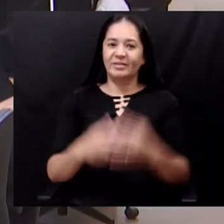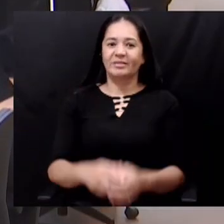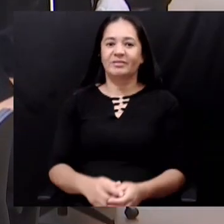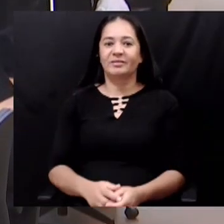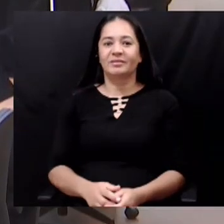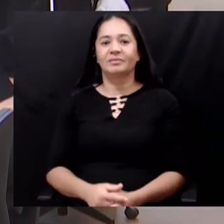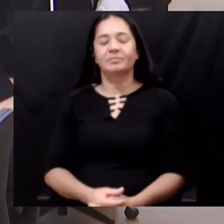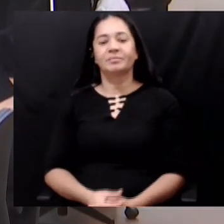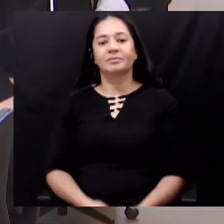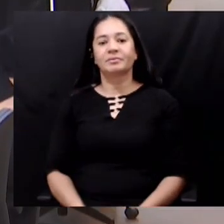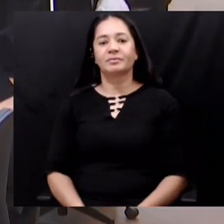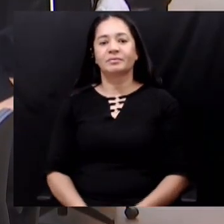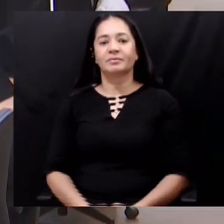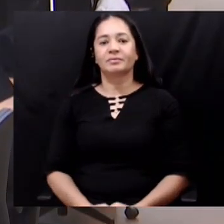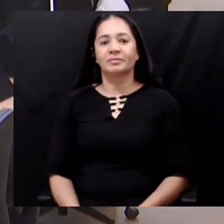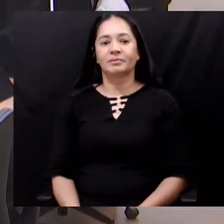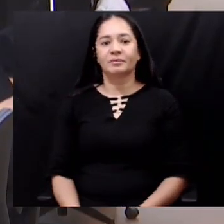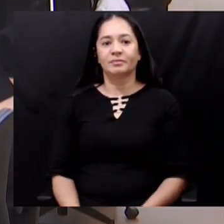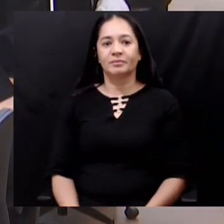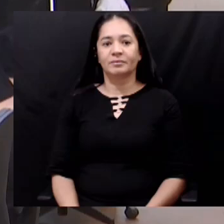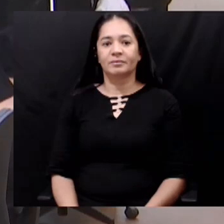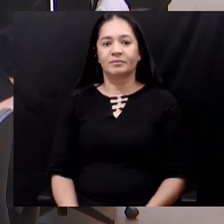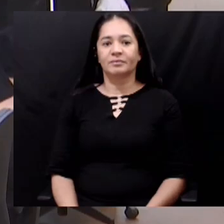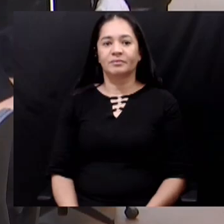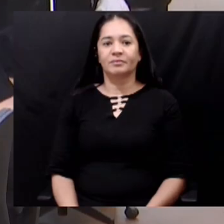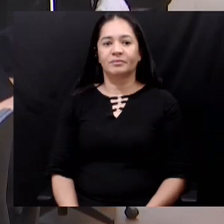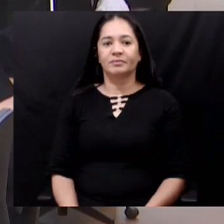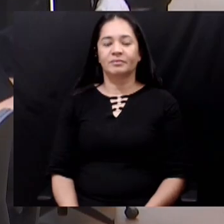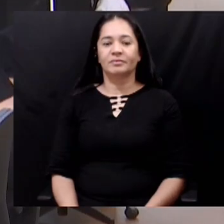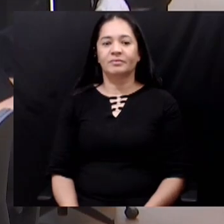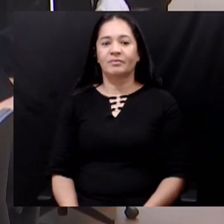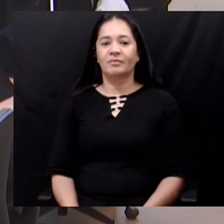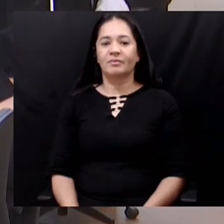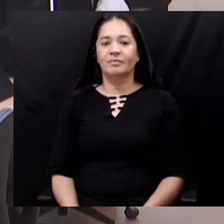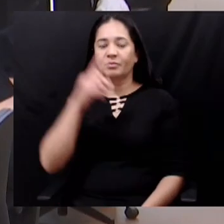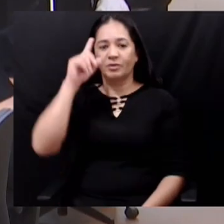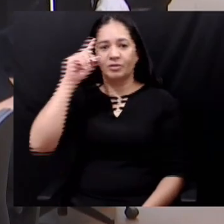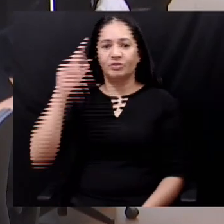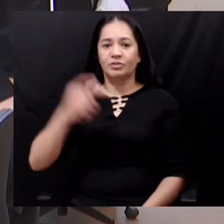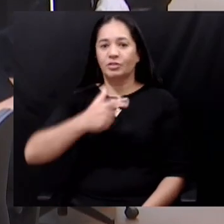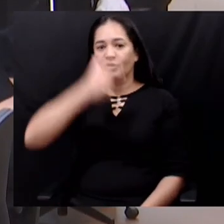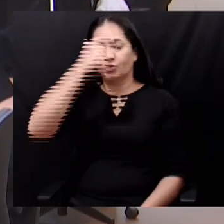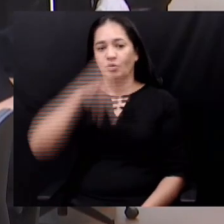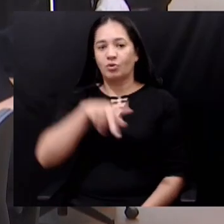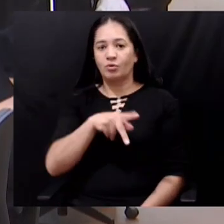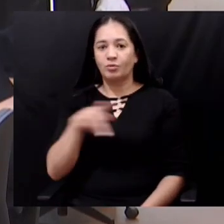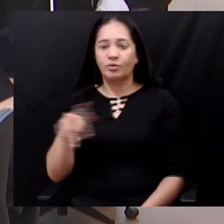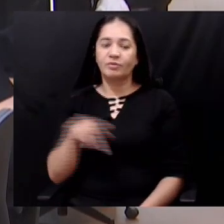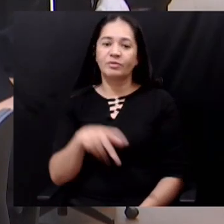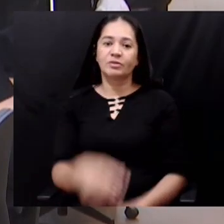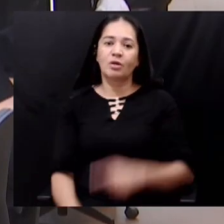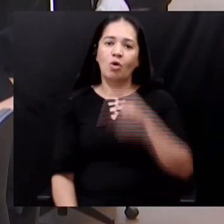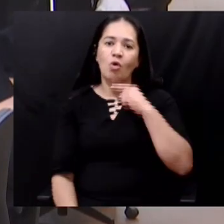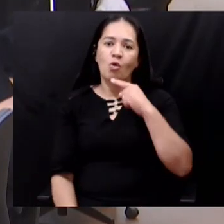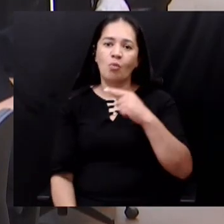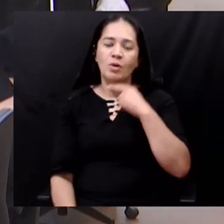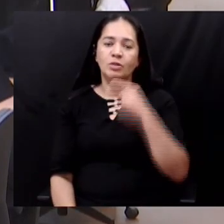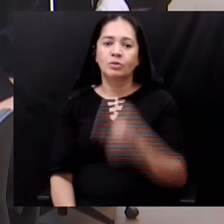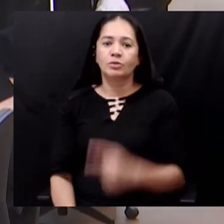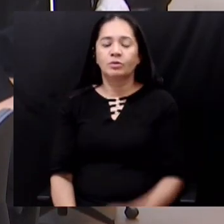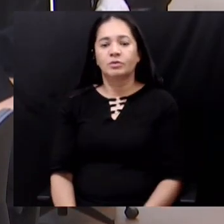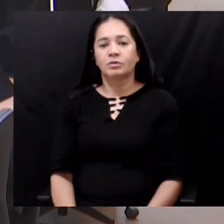Vamos lá. Bom dia, meu nome é André, sou professor do TRIO também. Uma dúvida sobre